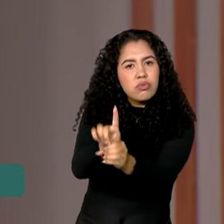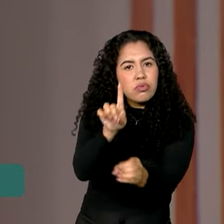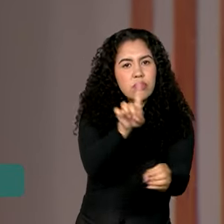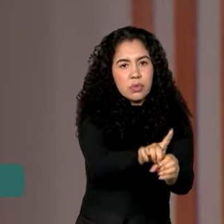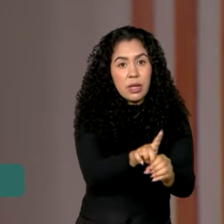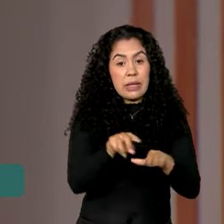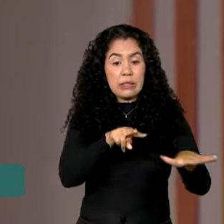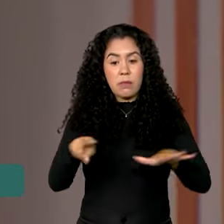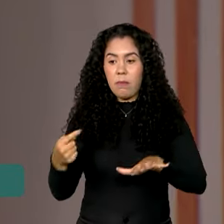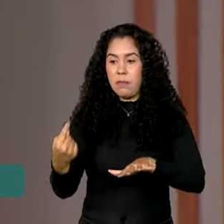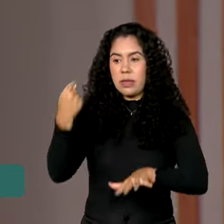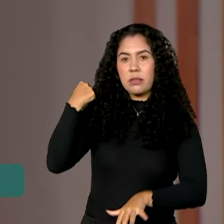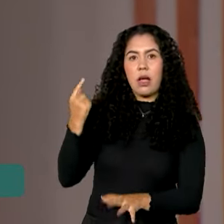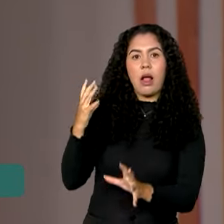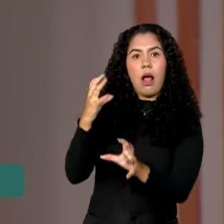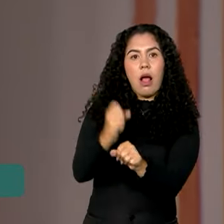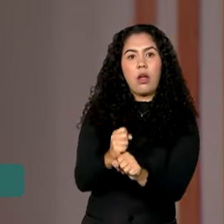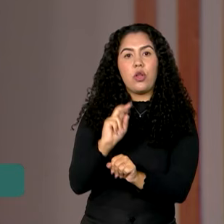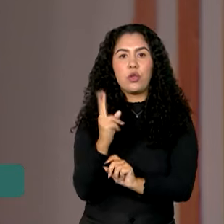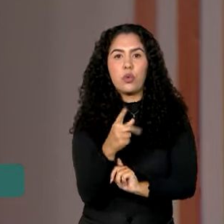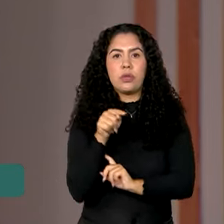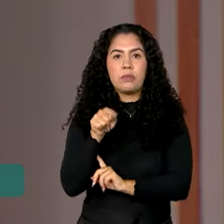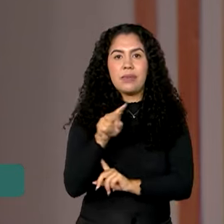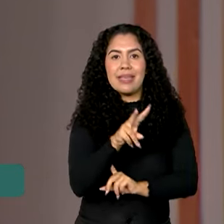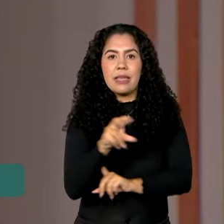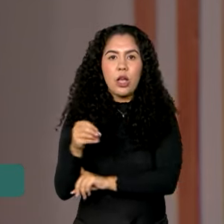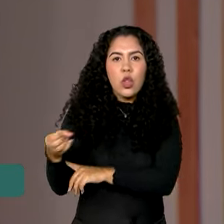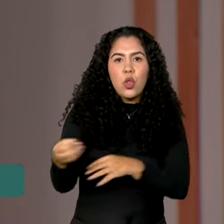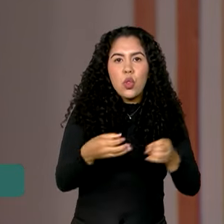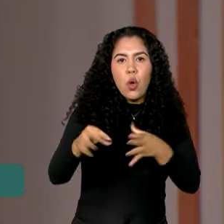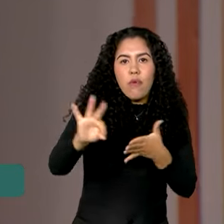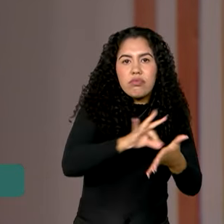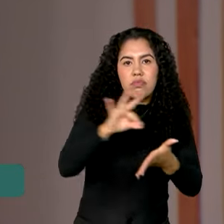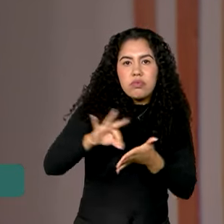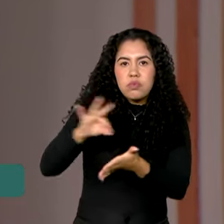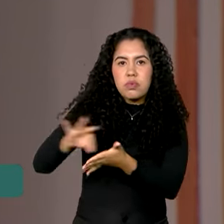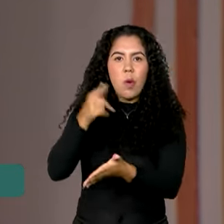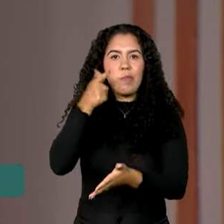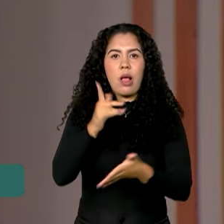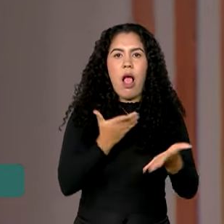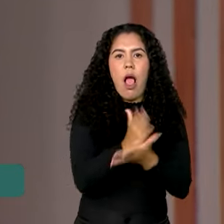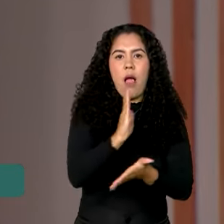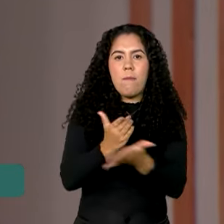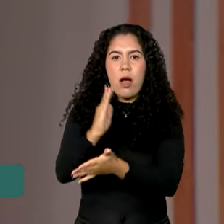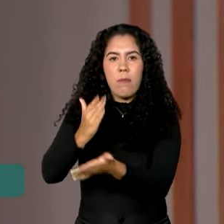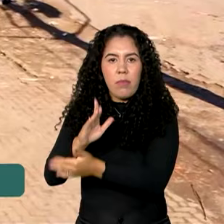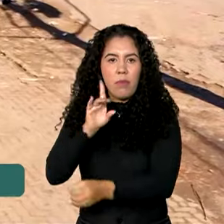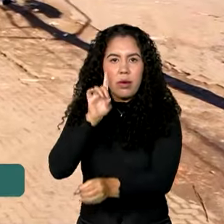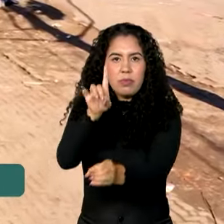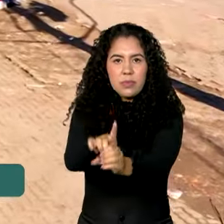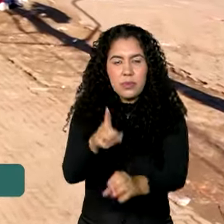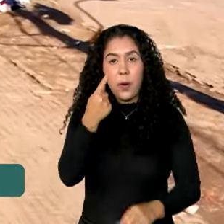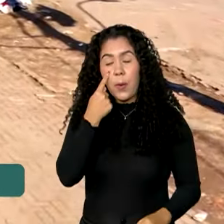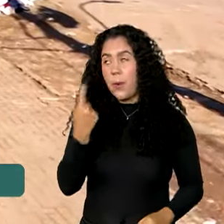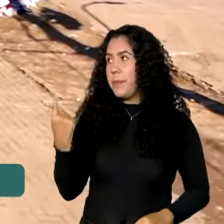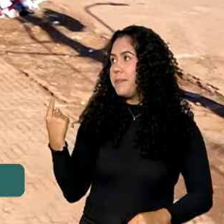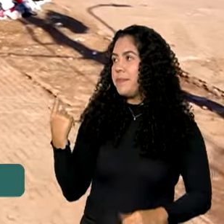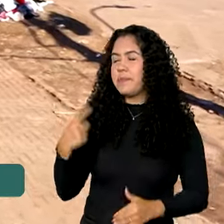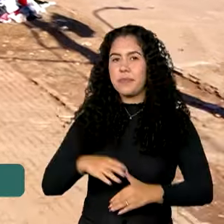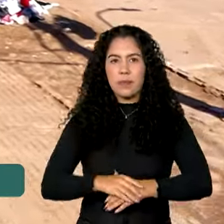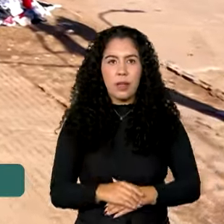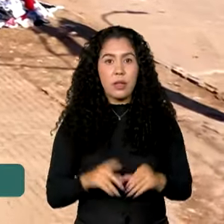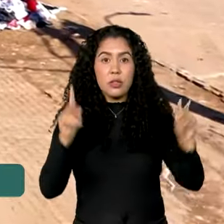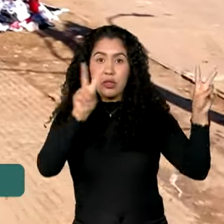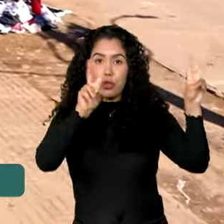semana, quase 2.500 novos cadastros foram aprovados para receber os recursos. O Auxílio